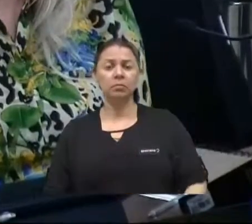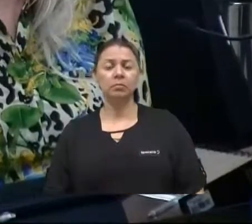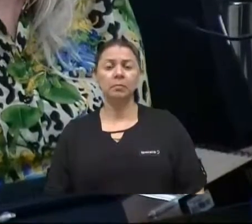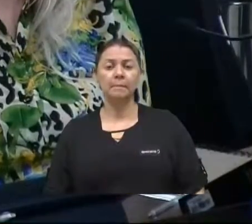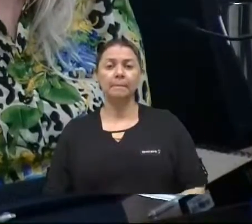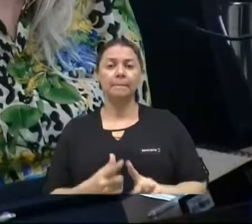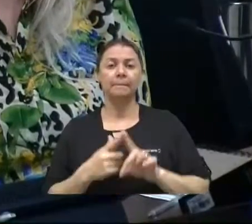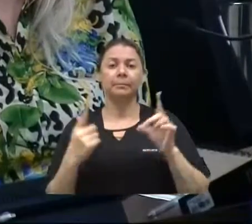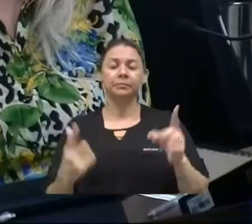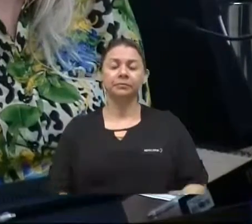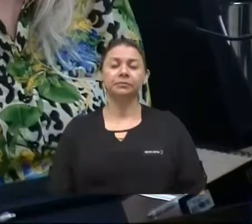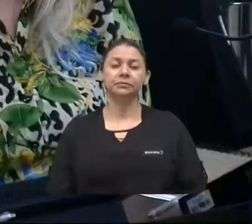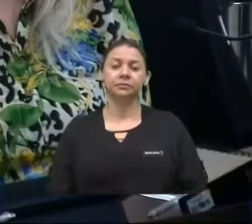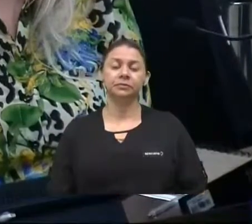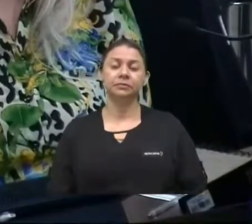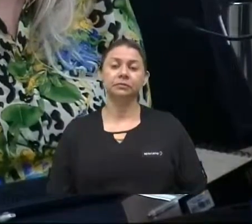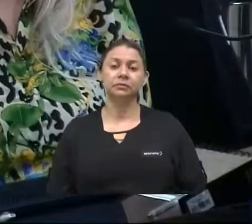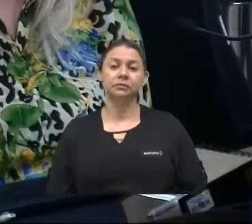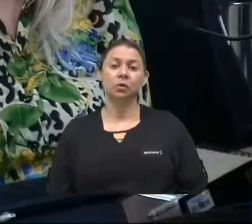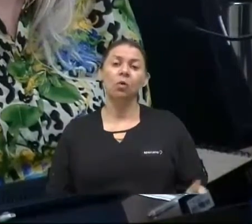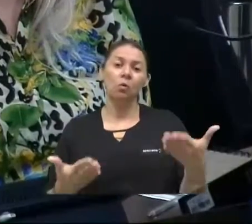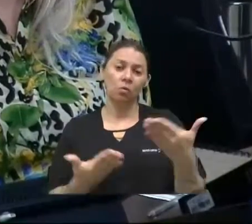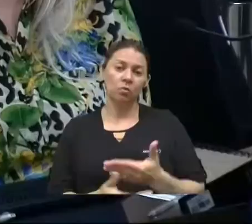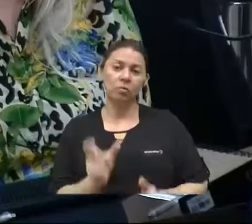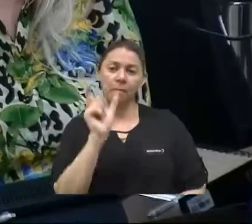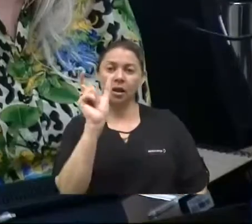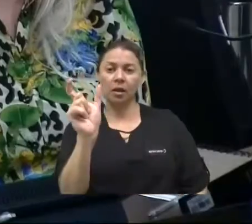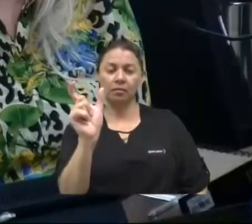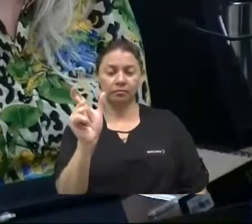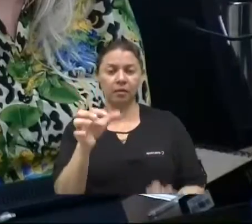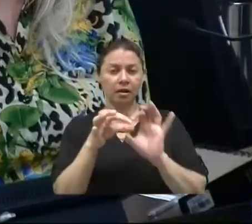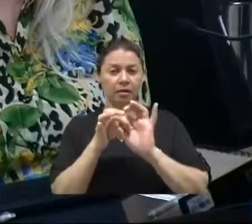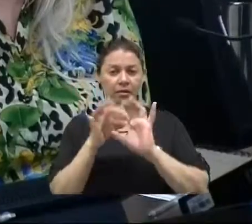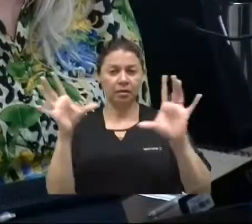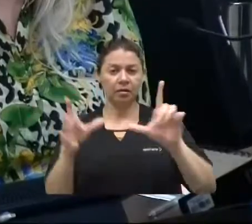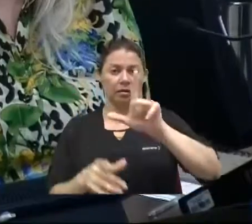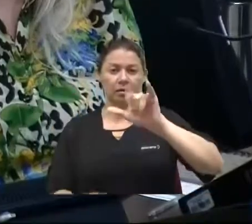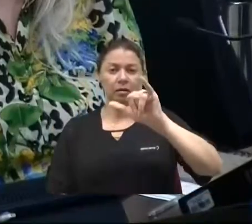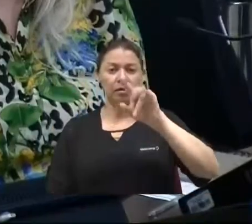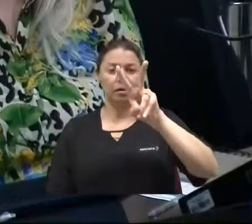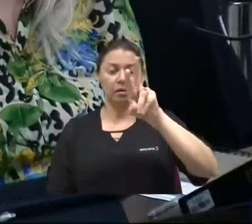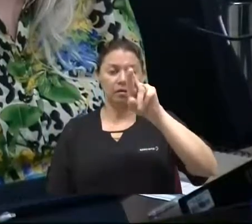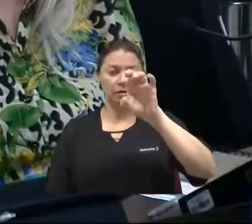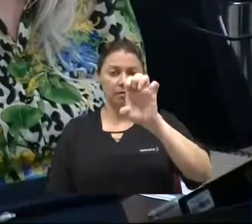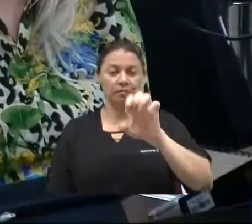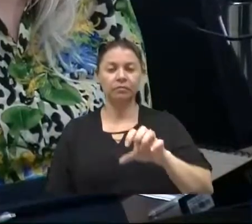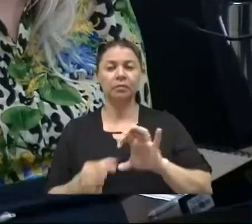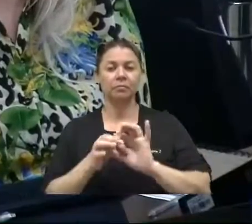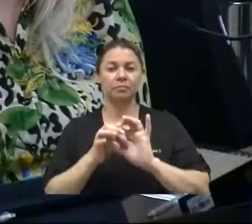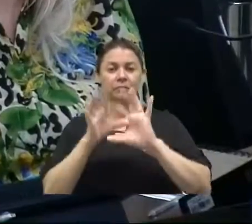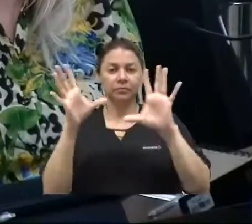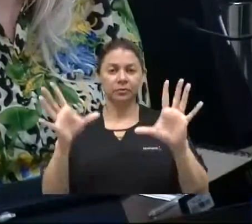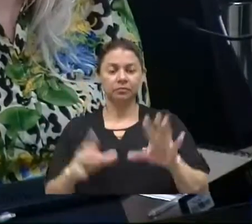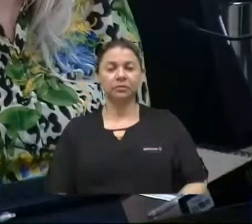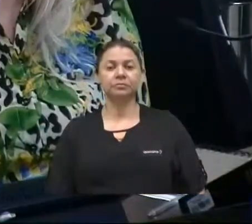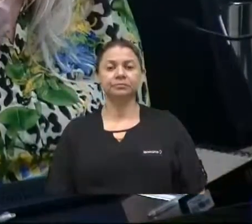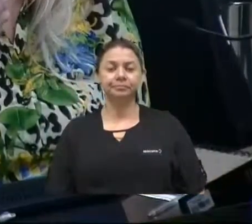usando a palavra livre, senhor presidente, quero estar falando de uma matéria que saiu no G1,